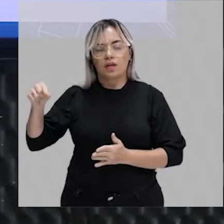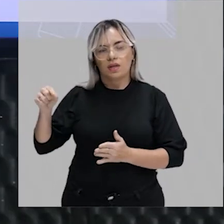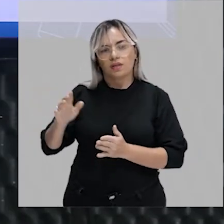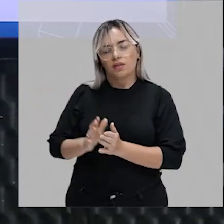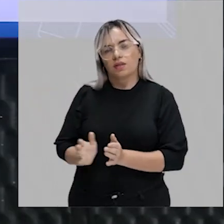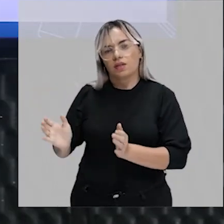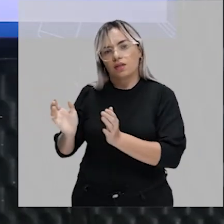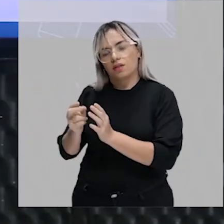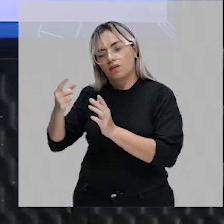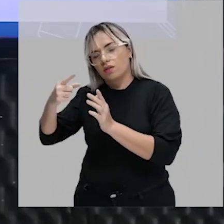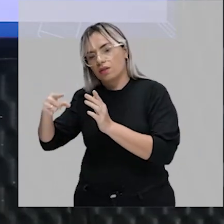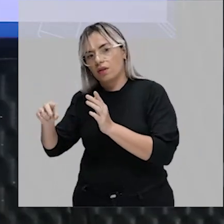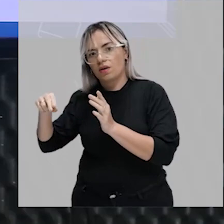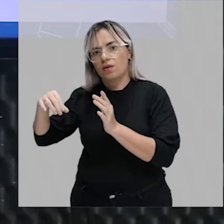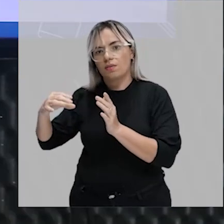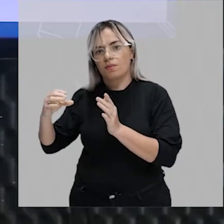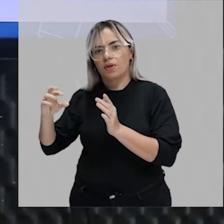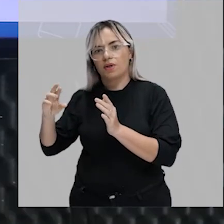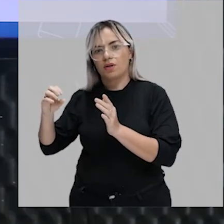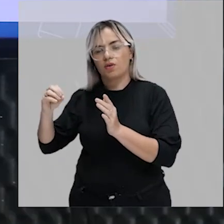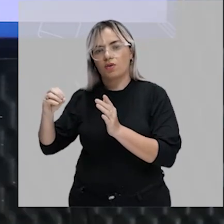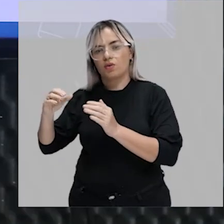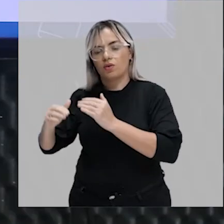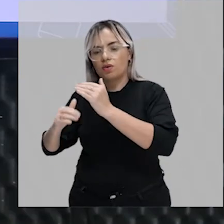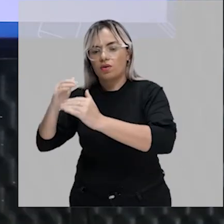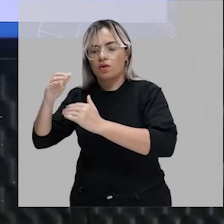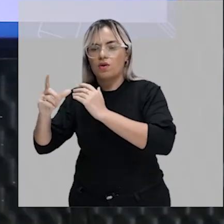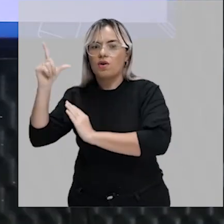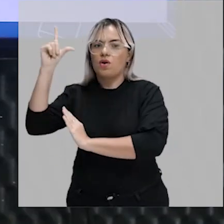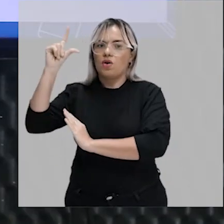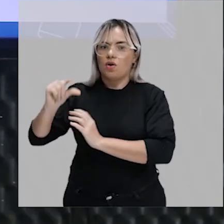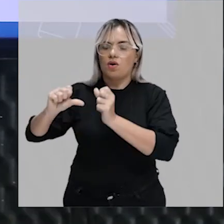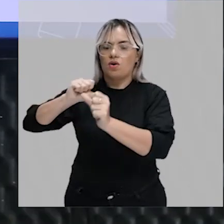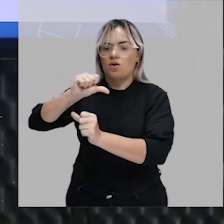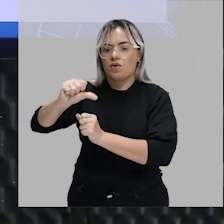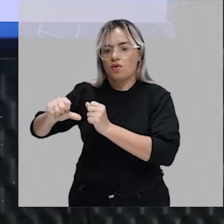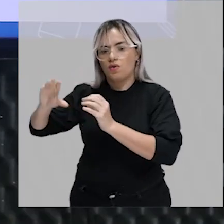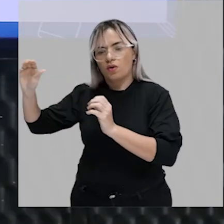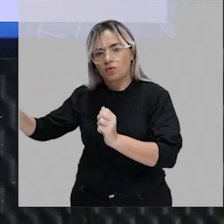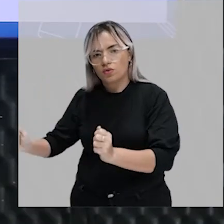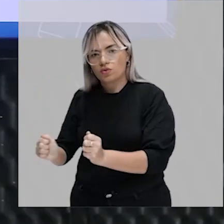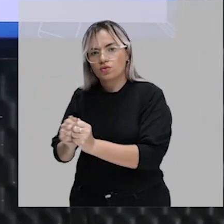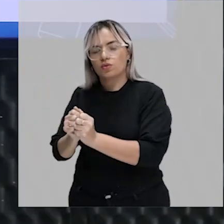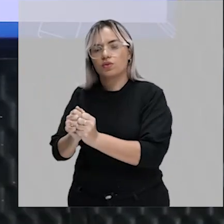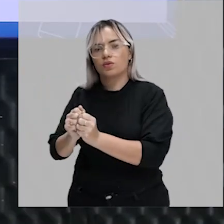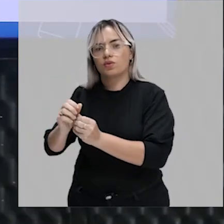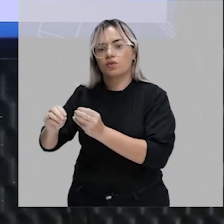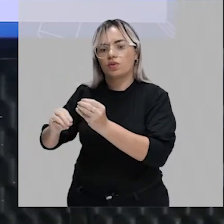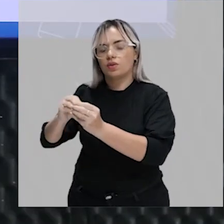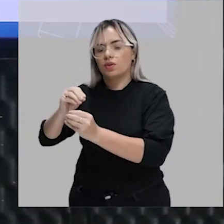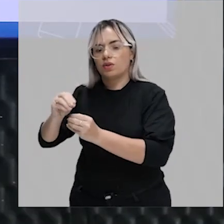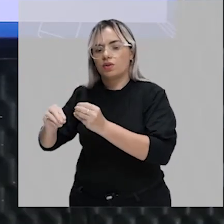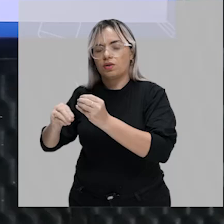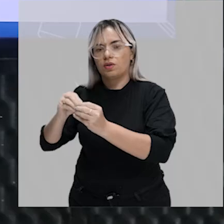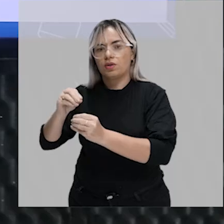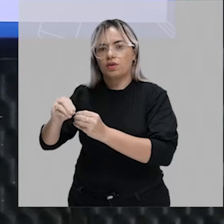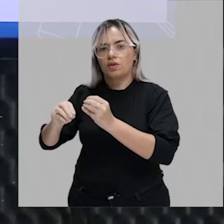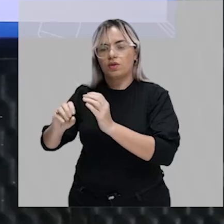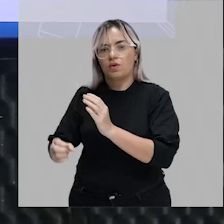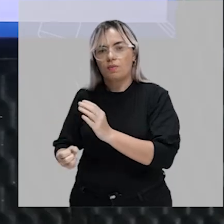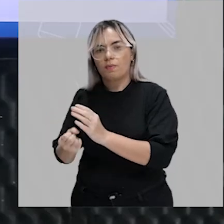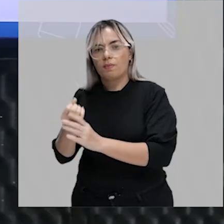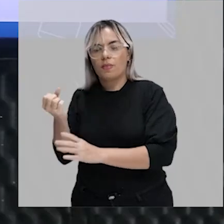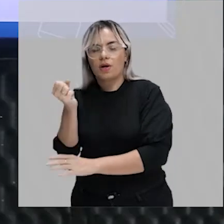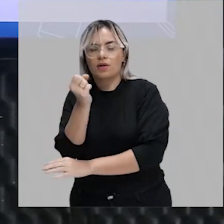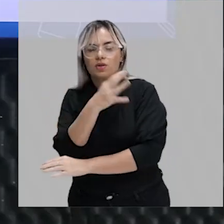microevolução, pequenas alterações, pequenas mudanças vão se acumulando, tá? A ponto de se formar uma nova